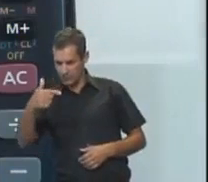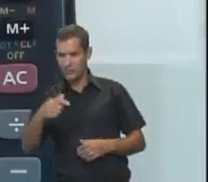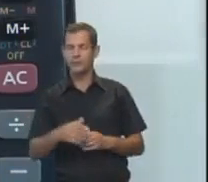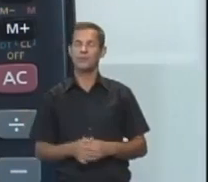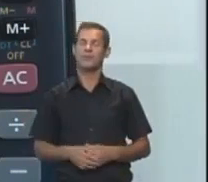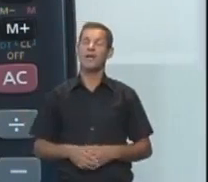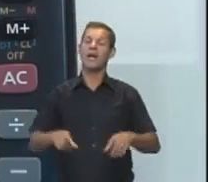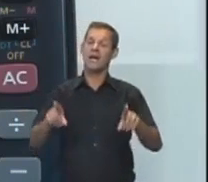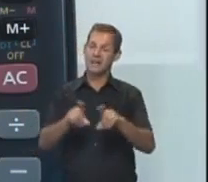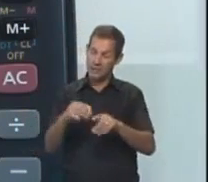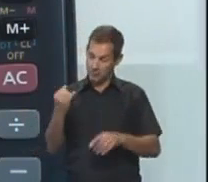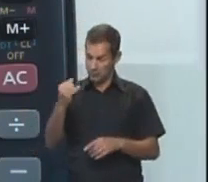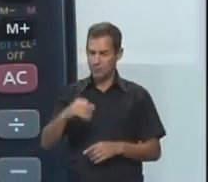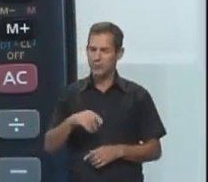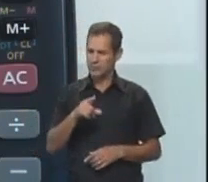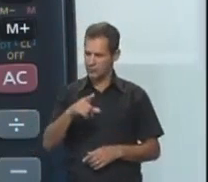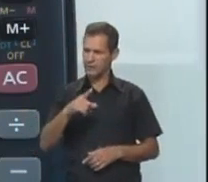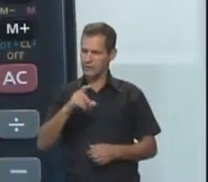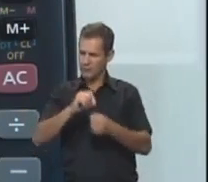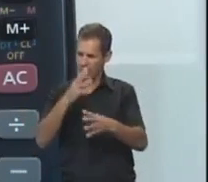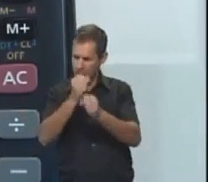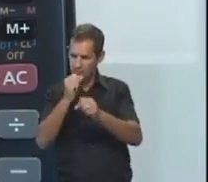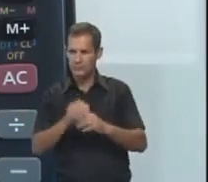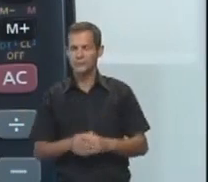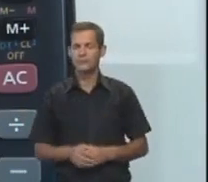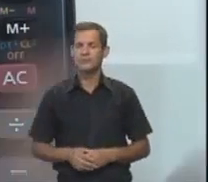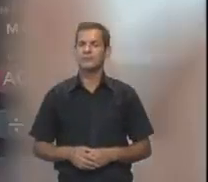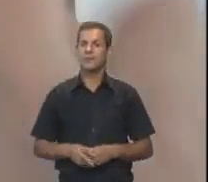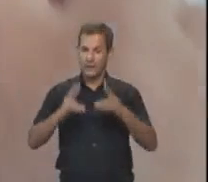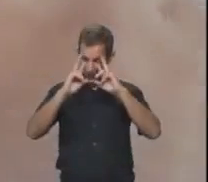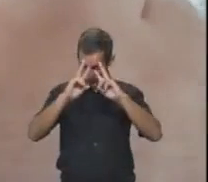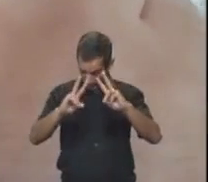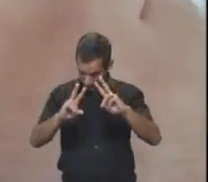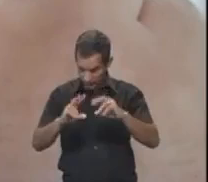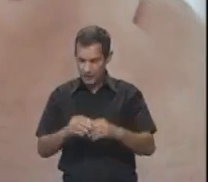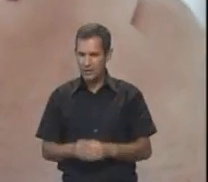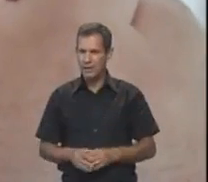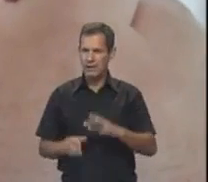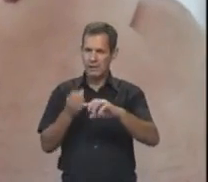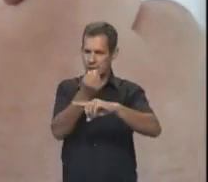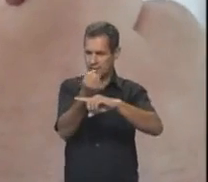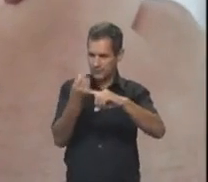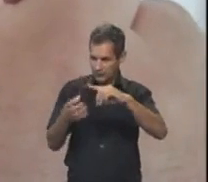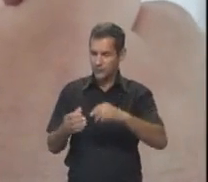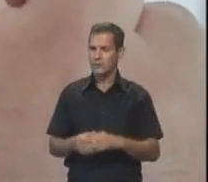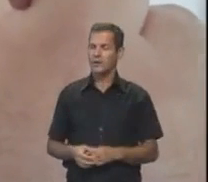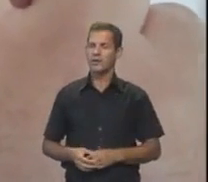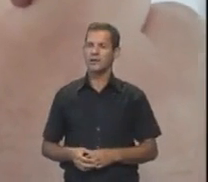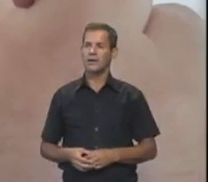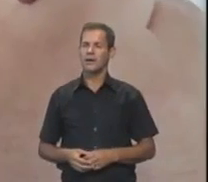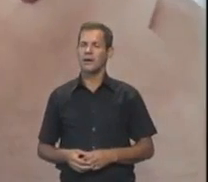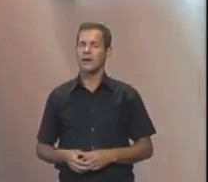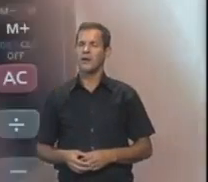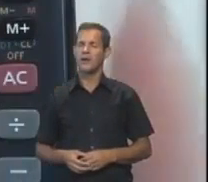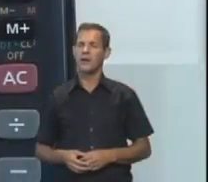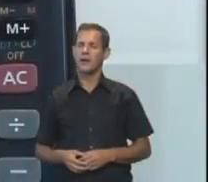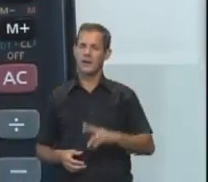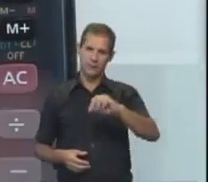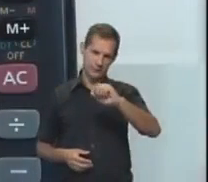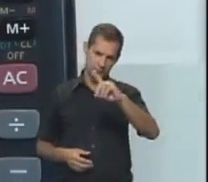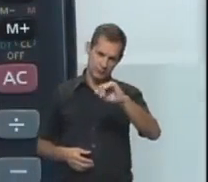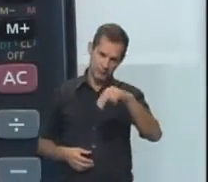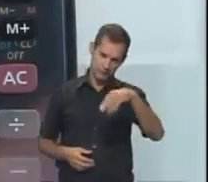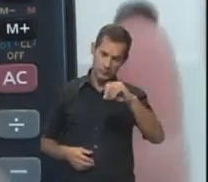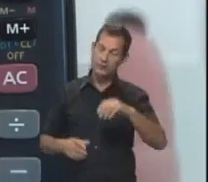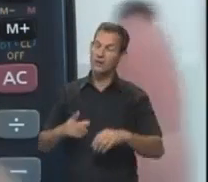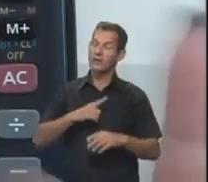156,92. Outro ponto importante quando você estiver fazendo esse cálculo é observar se a sua função ela está em degree. Se ela estiver em radiano, vai